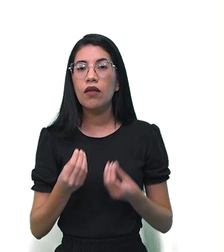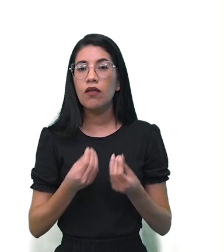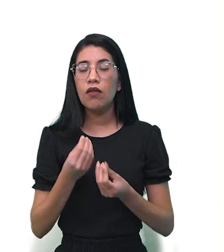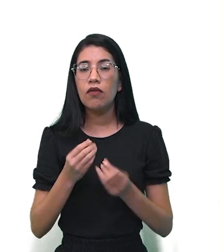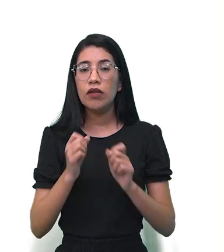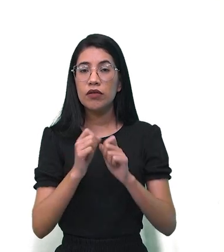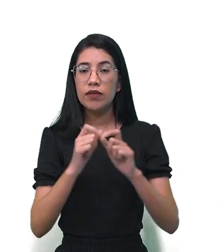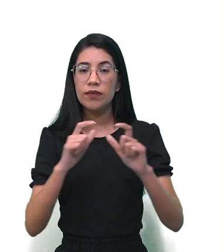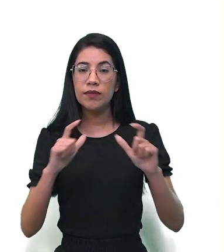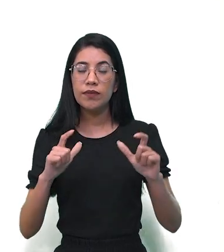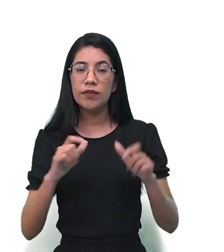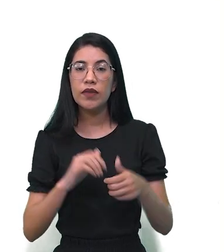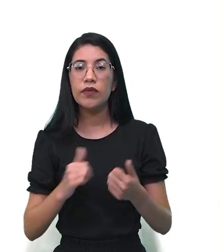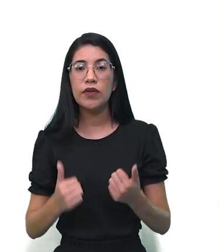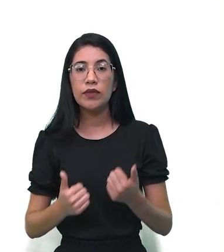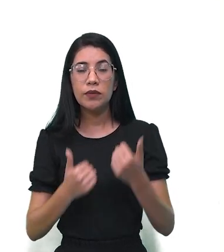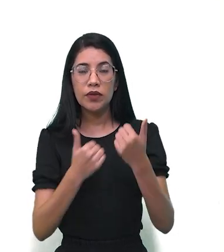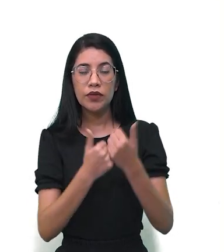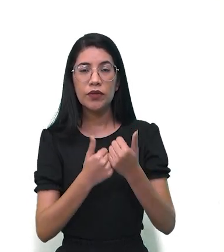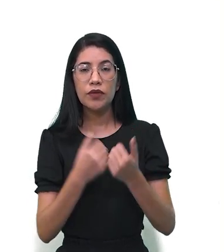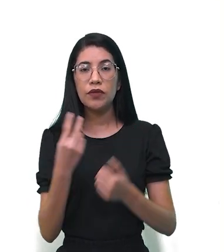expressão. Então, no lugar